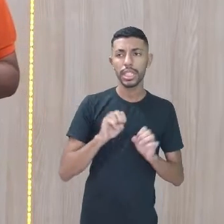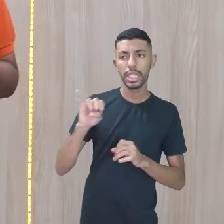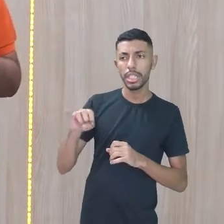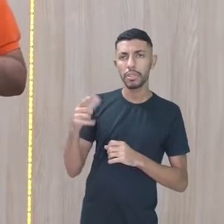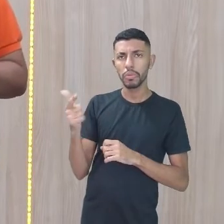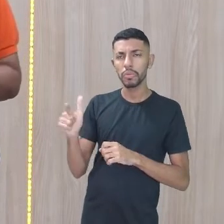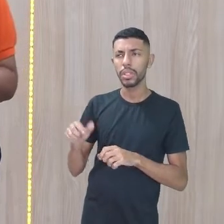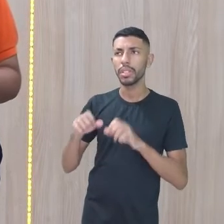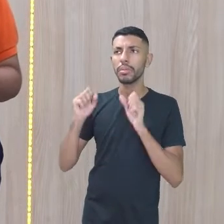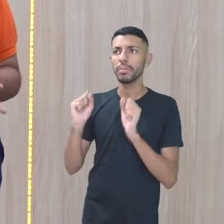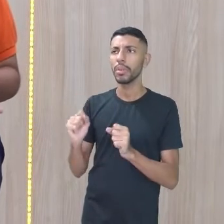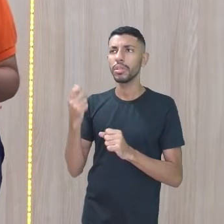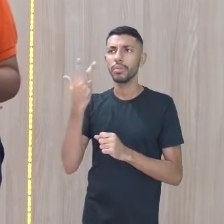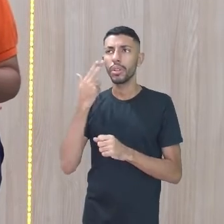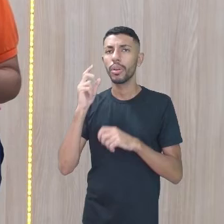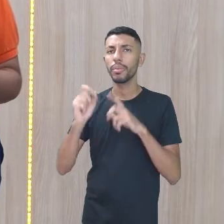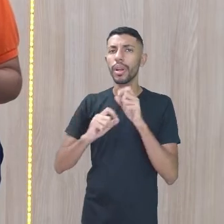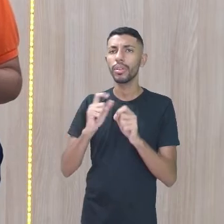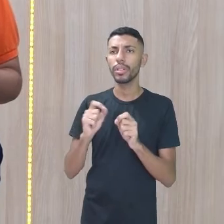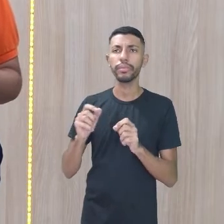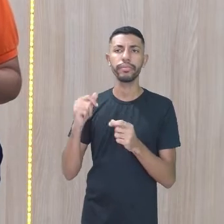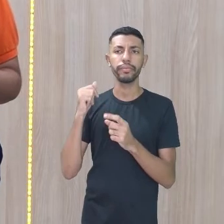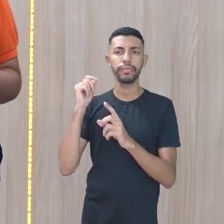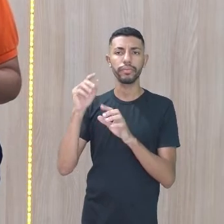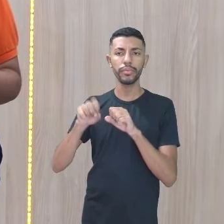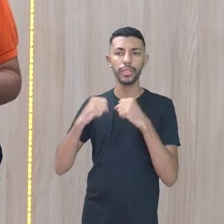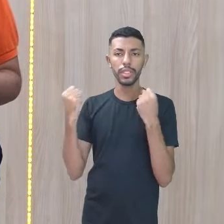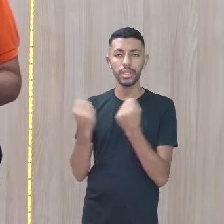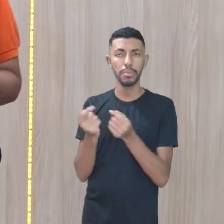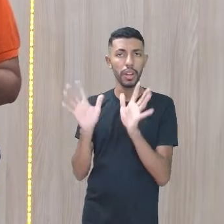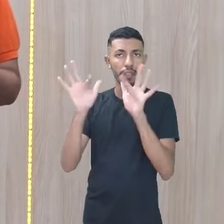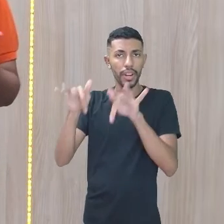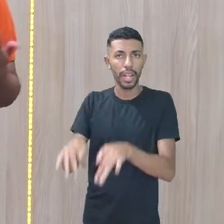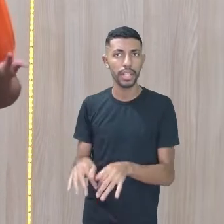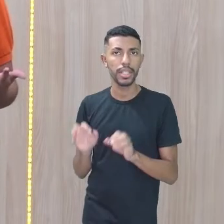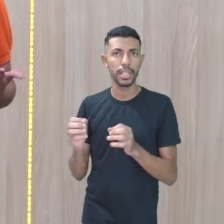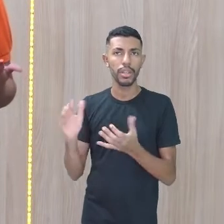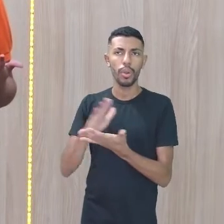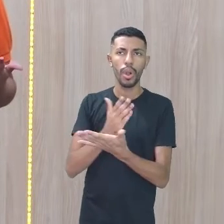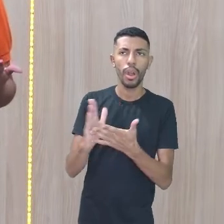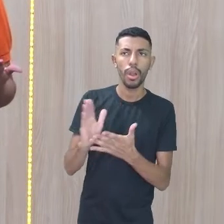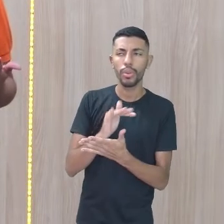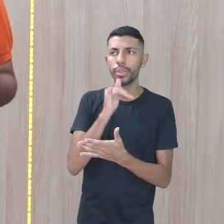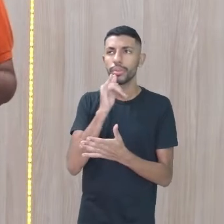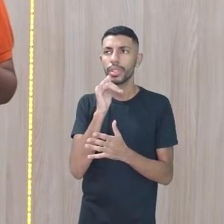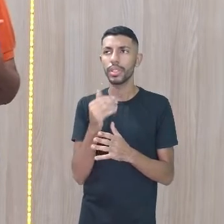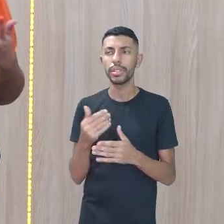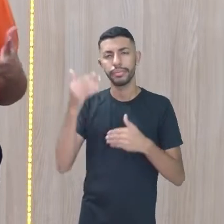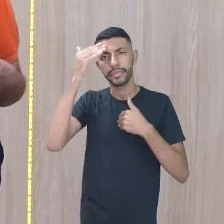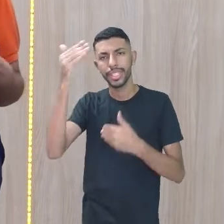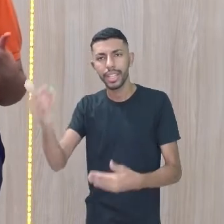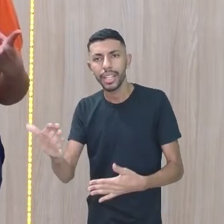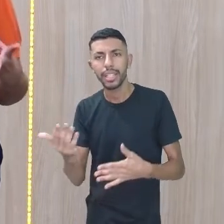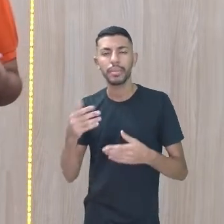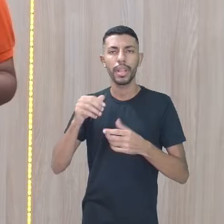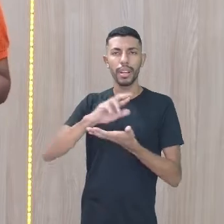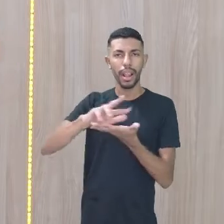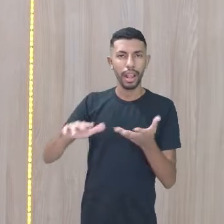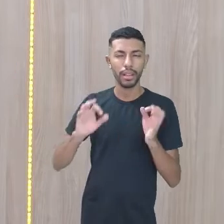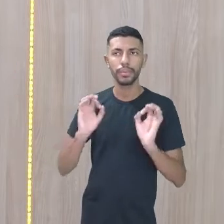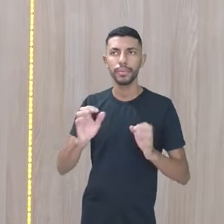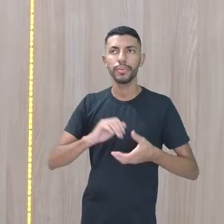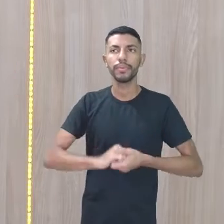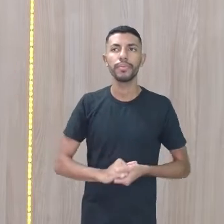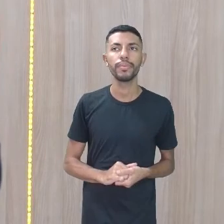ela não tiver, normalmente o seminário se encerra com algumas considerações finais, agradecimentos, etc.